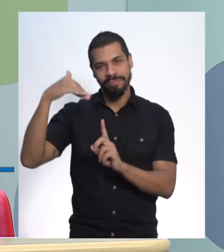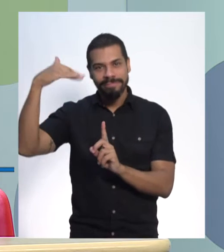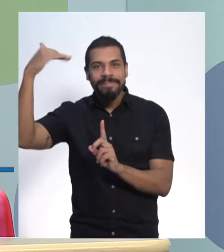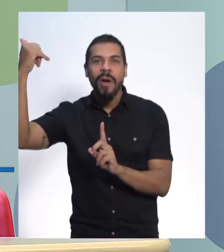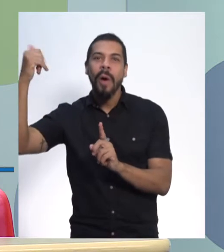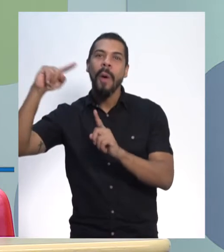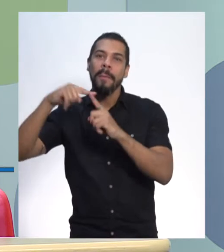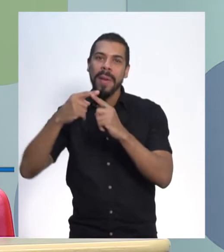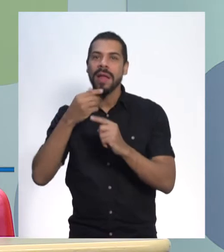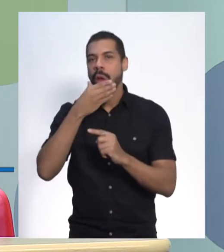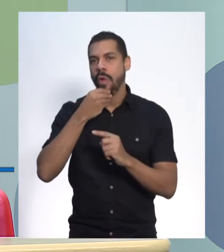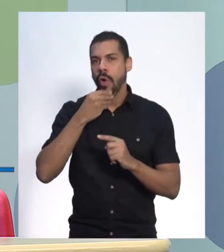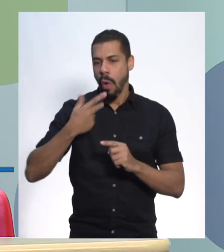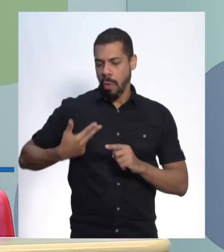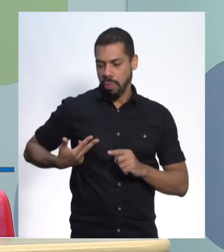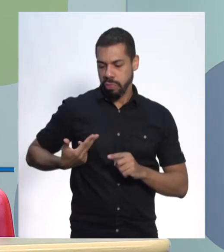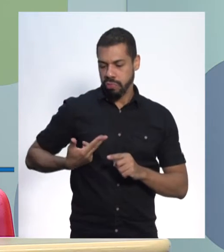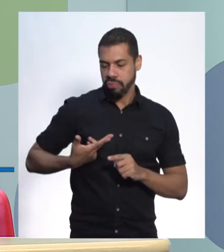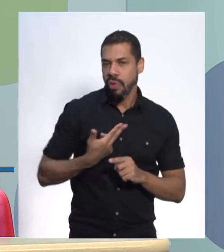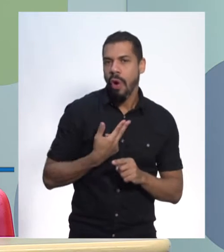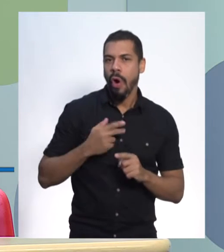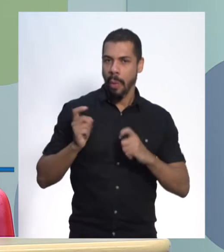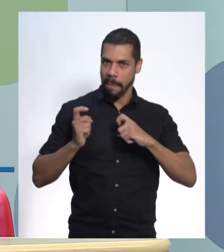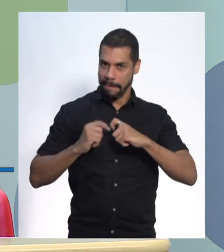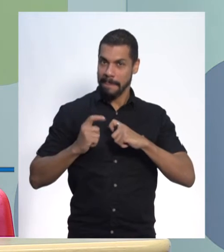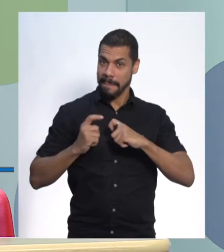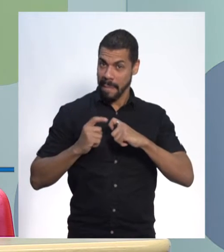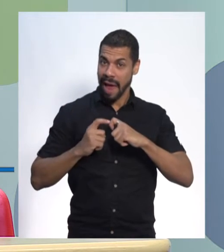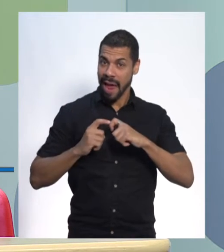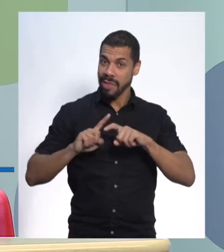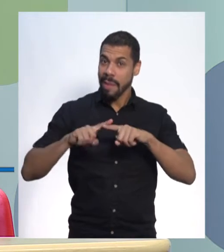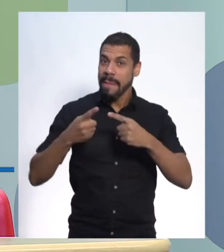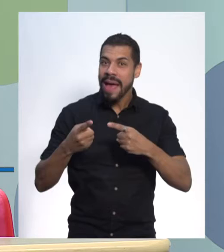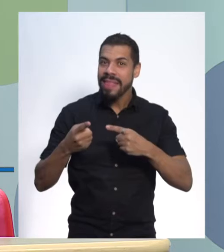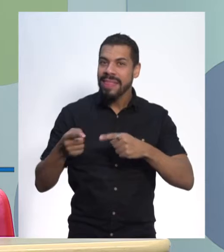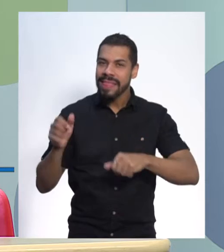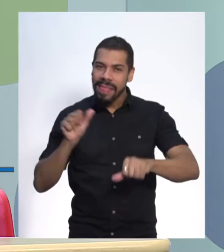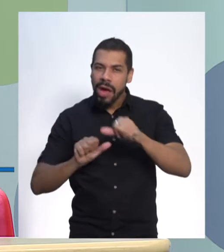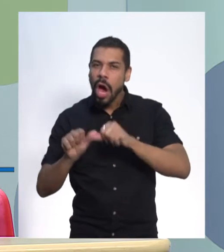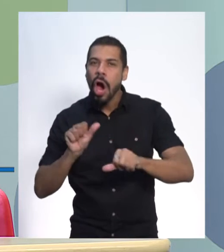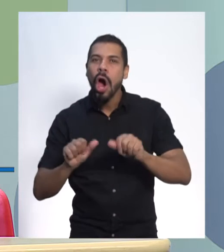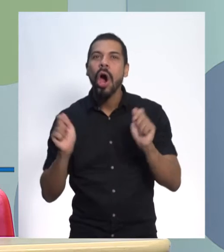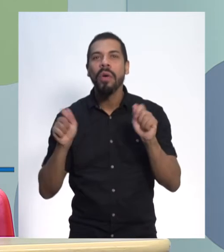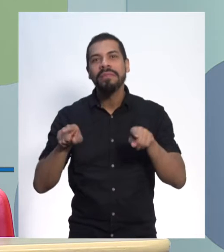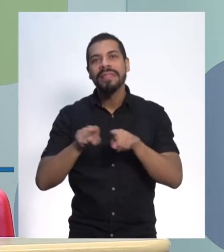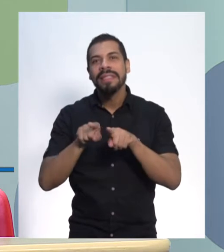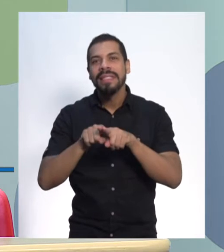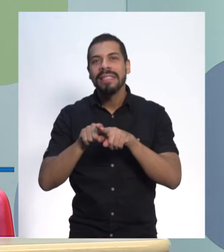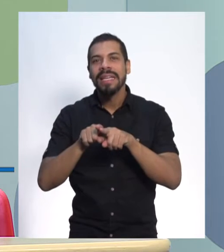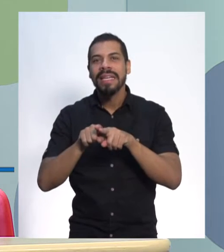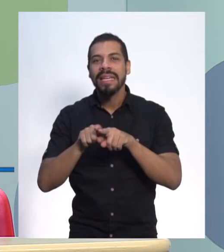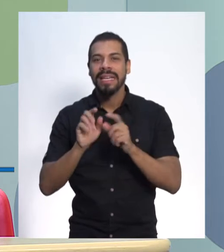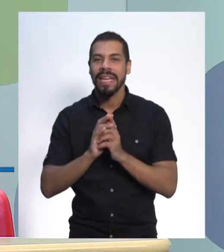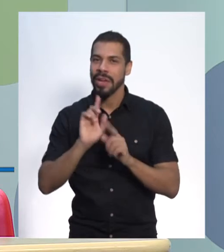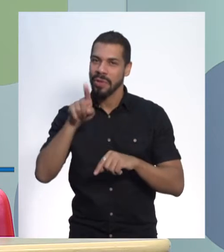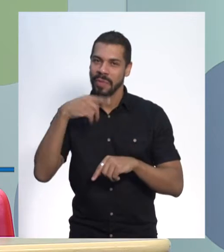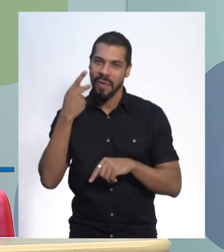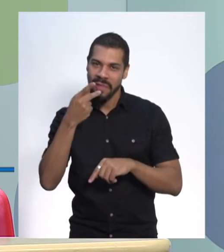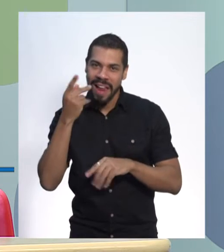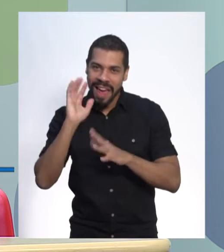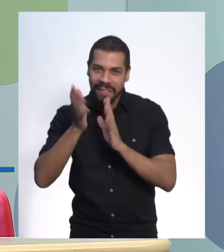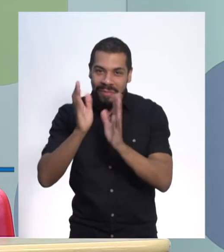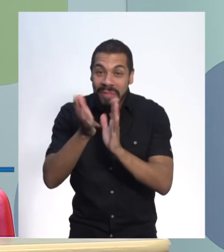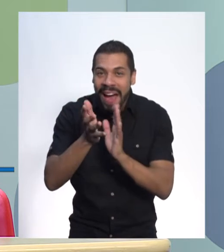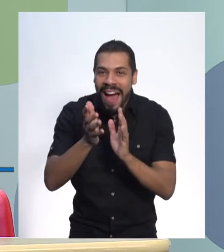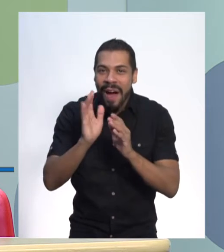Era um cirurgião que operava, tinha sucesso, e aí ele tenha esse sucesso interrompido. Eu não vou dar spoiler, né? Senão a